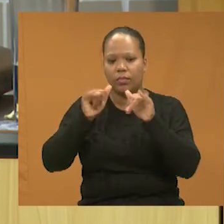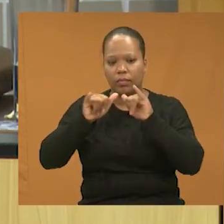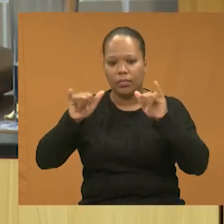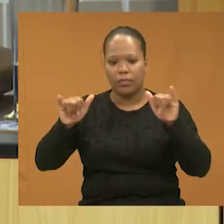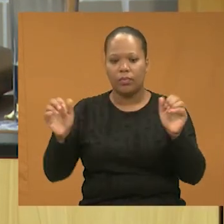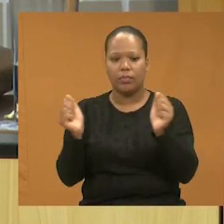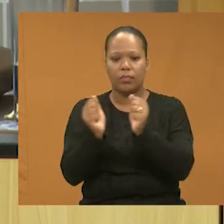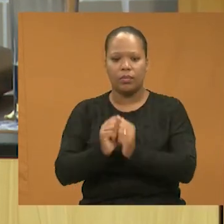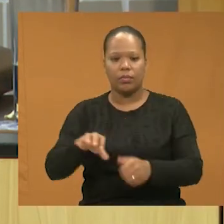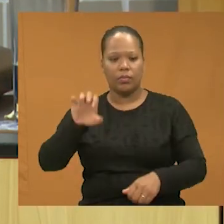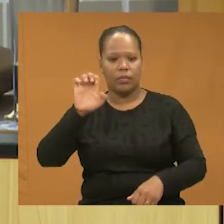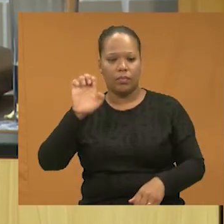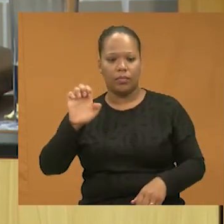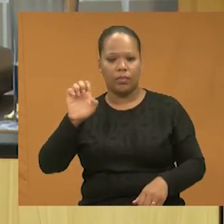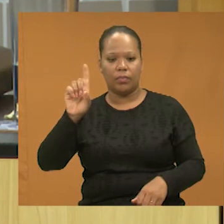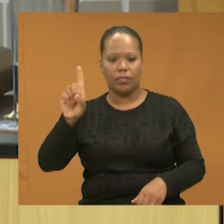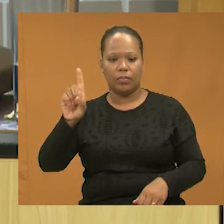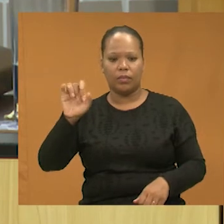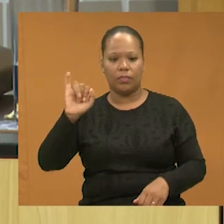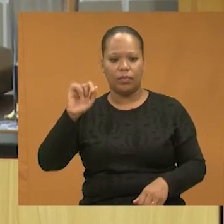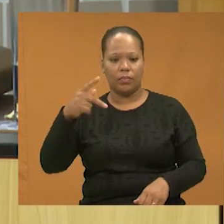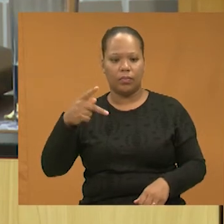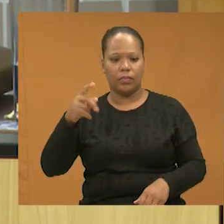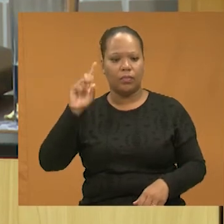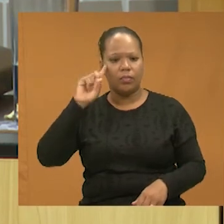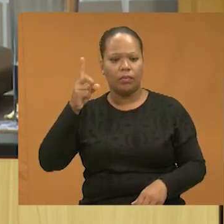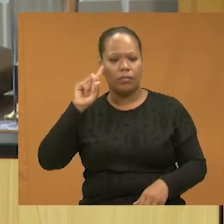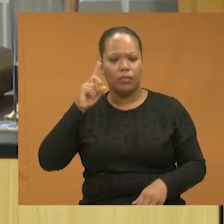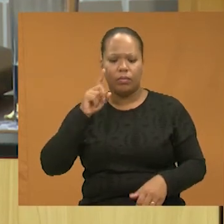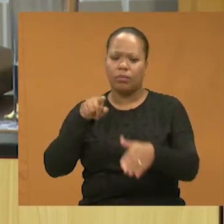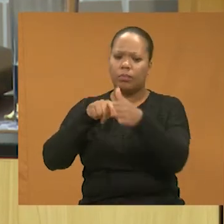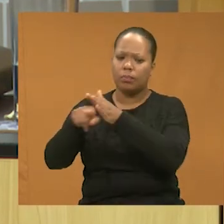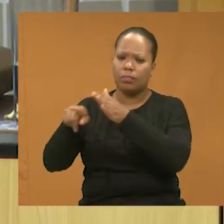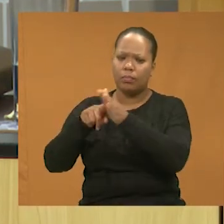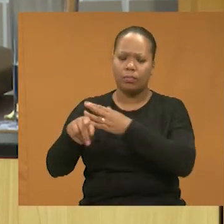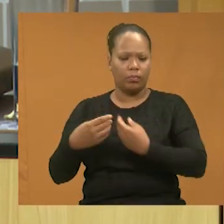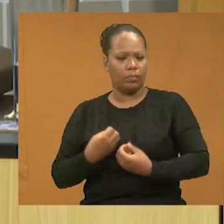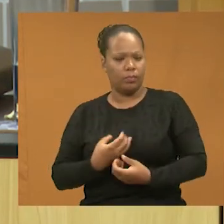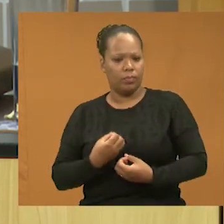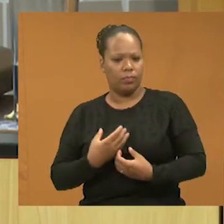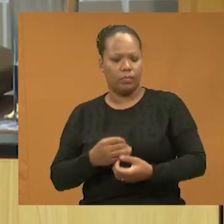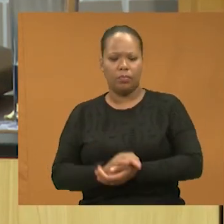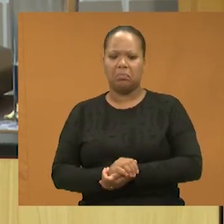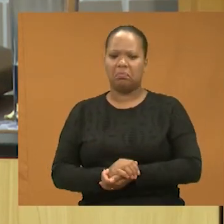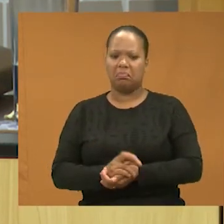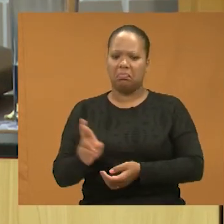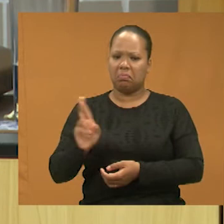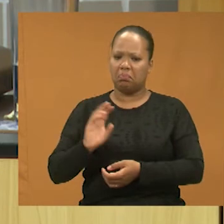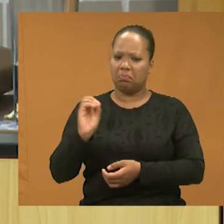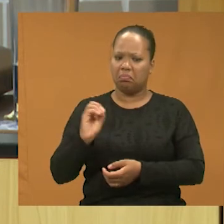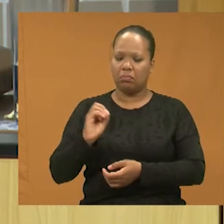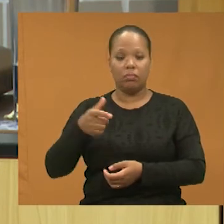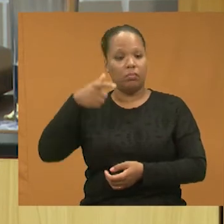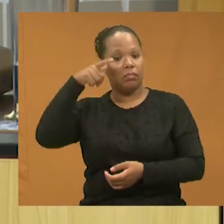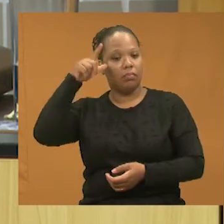EDP, para a gente tirar todas as dúvidas, as dificuldades, os nossos pedidos que não estão sendo atendidos. Ontem